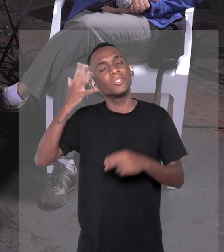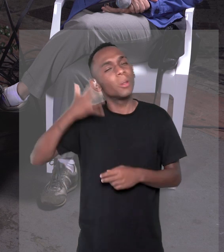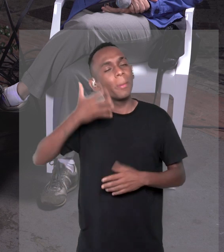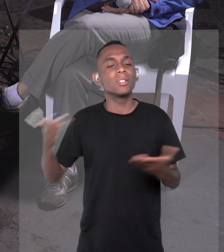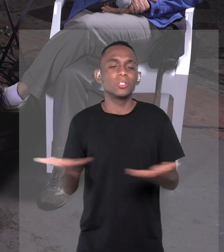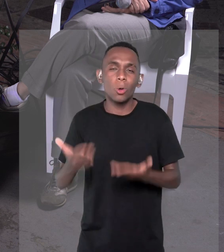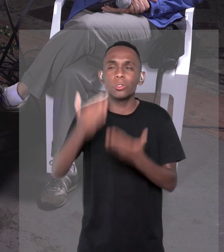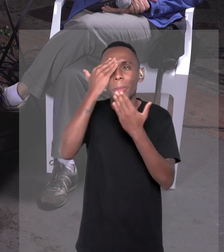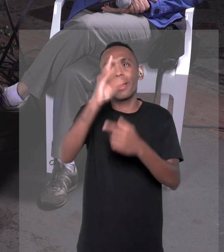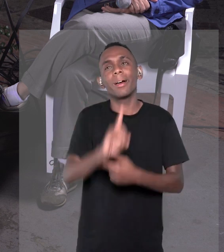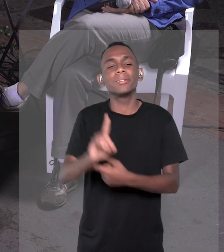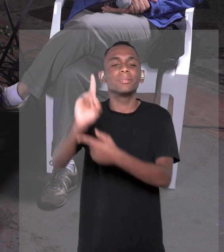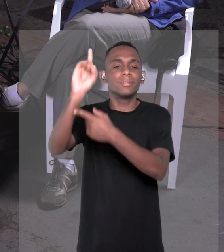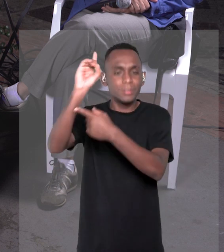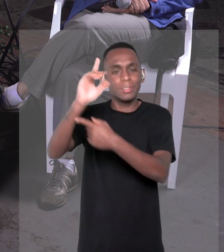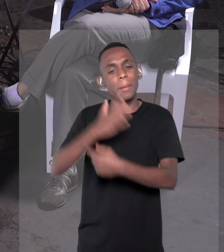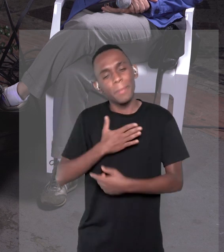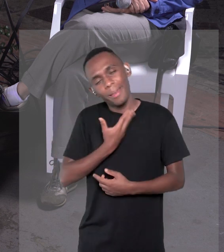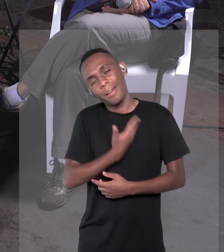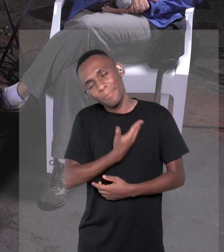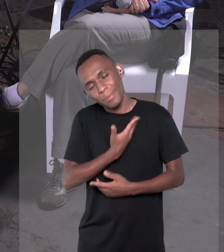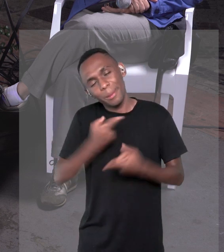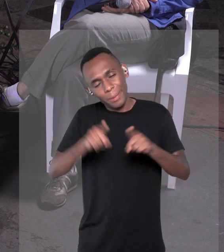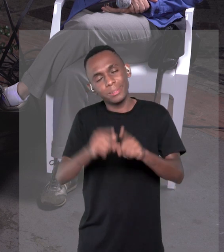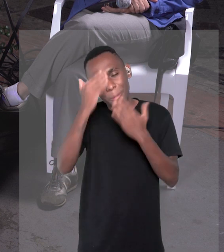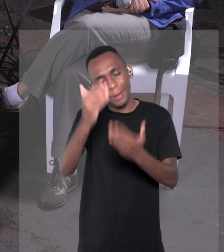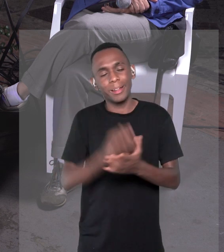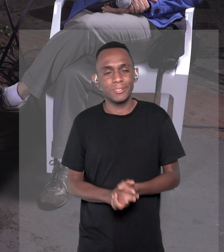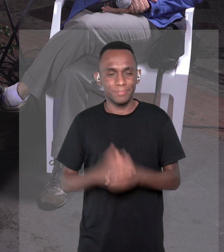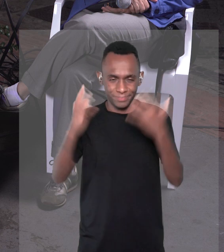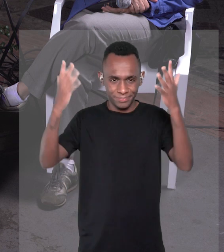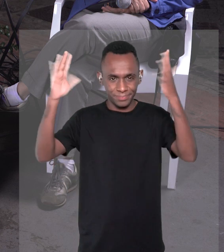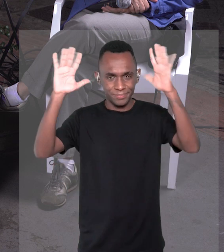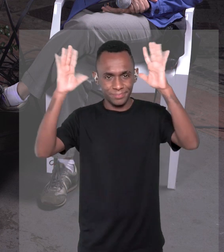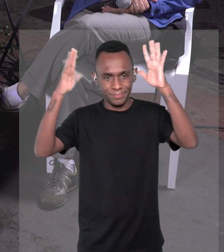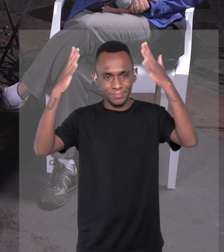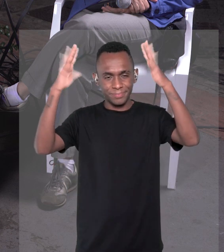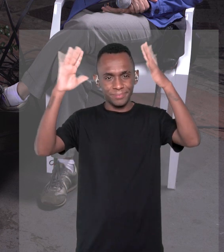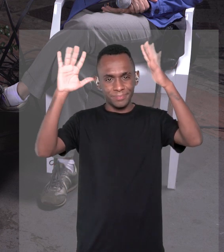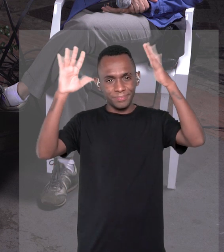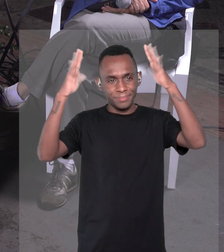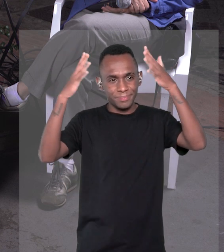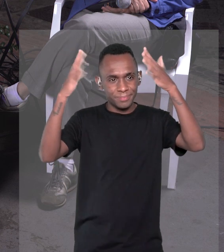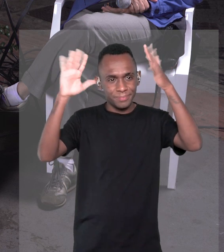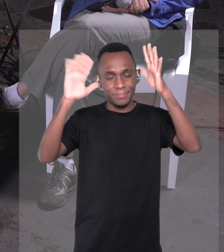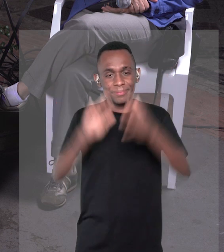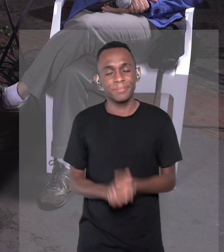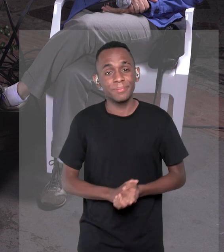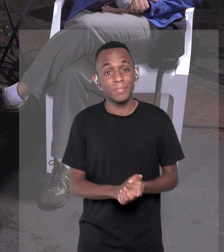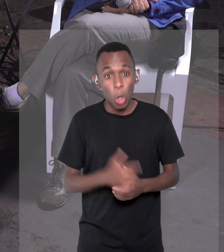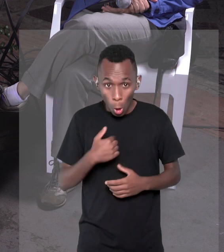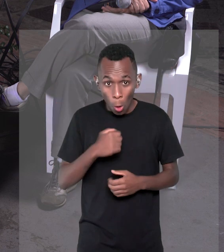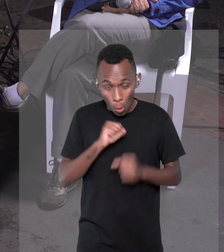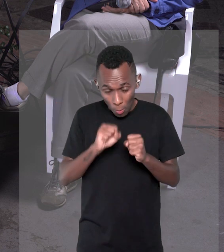cara fechada, mas infeliz, realmente não nasci para ser. Eu acho que a vida é muito curta para a gente